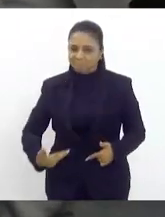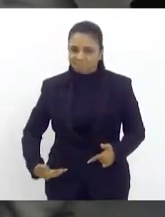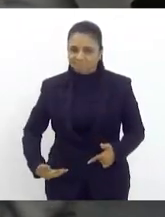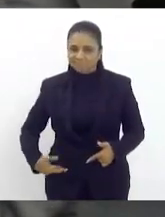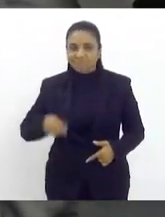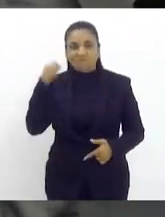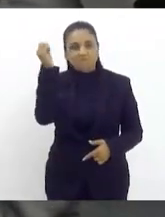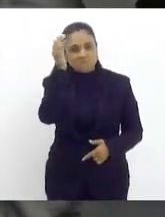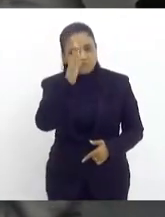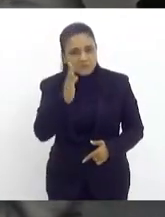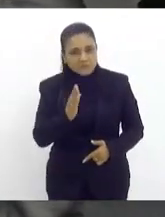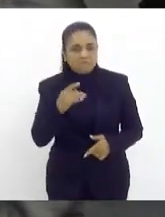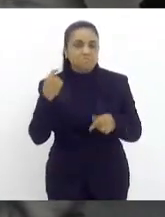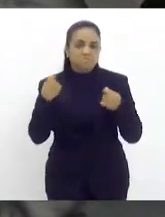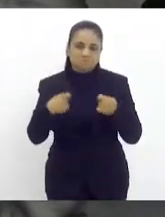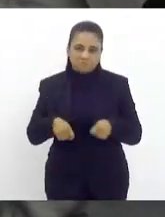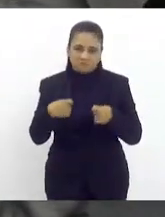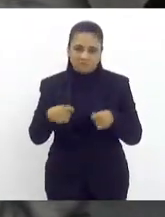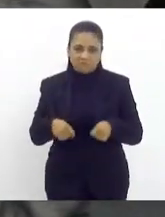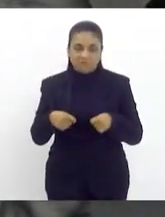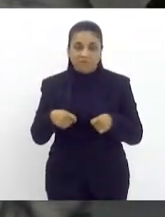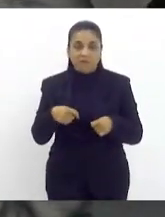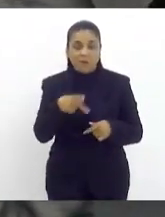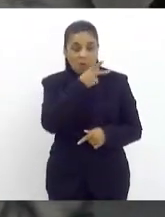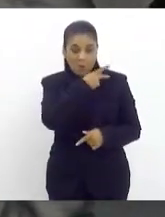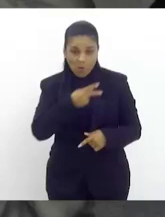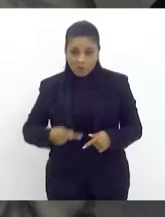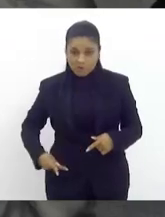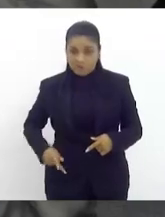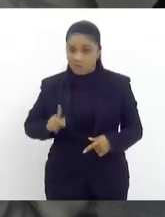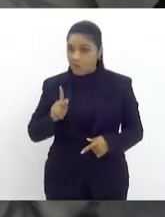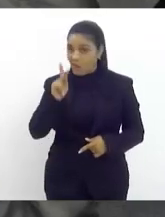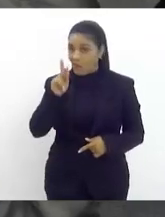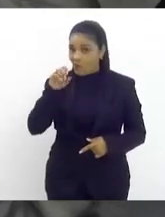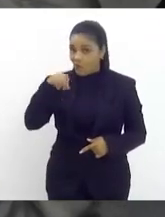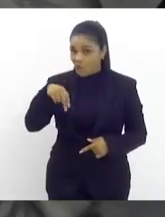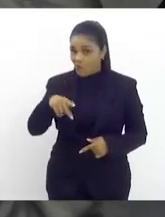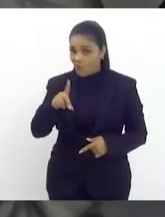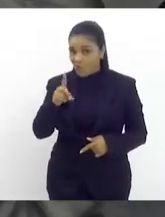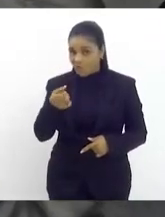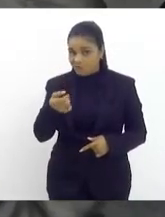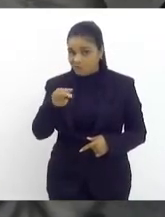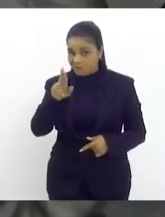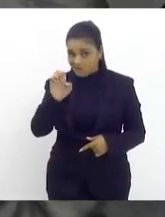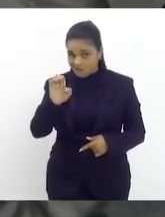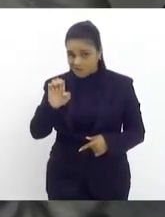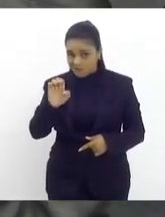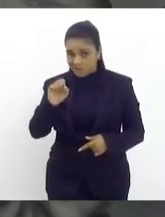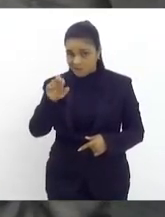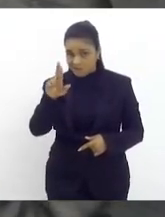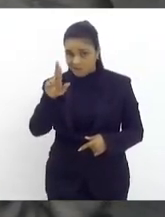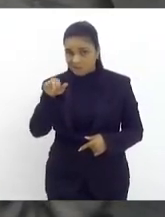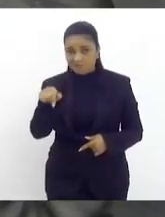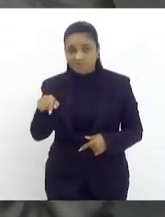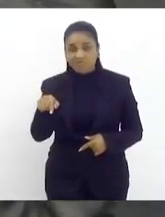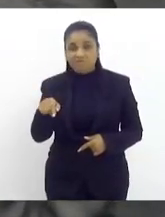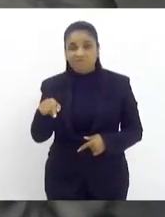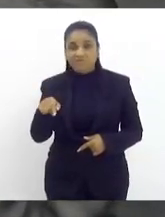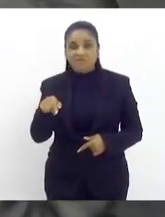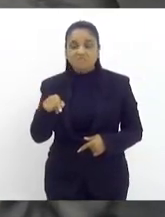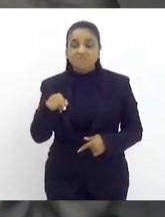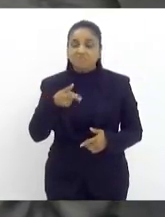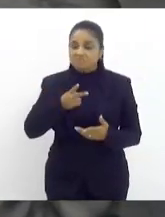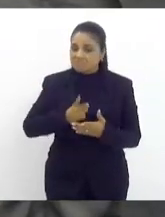precisa. O presidente Conde, a meu juízo, não deveria nem sair